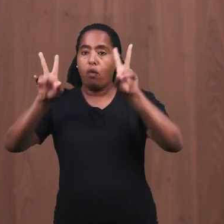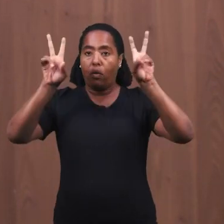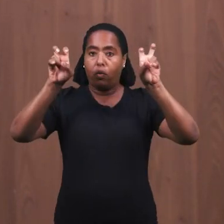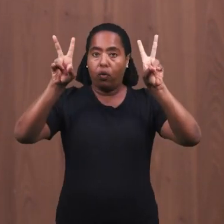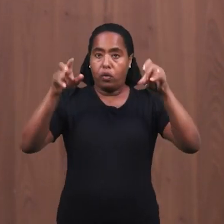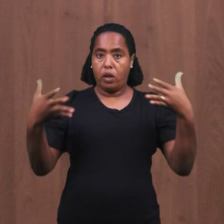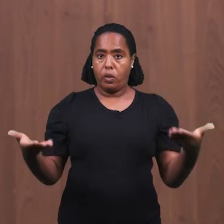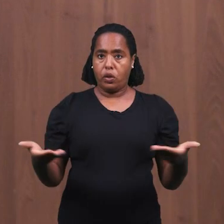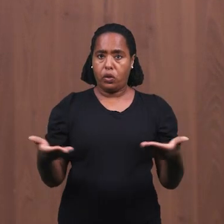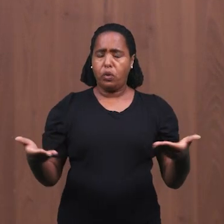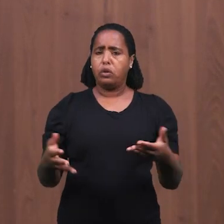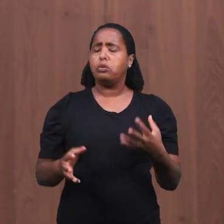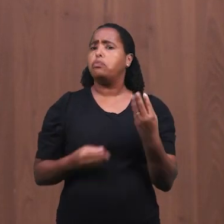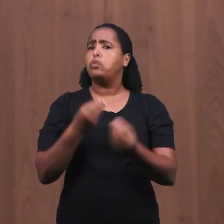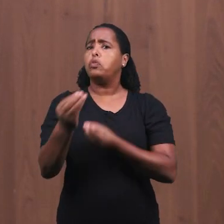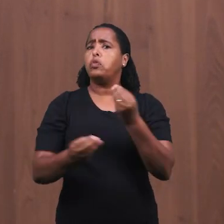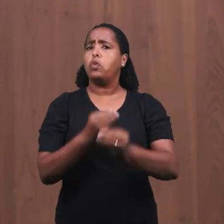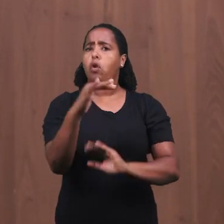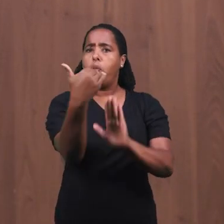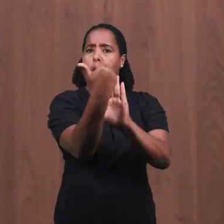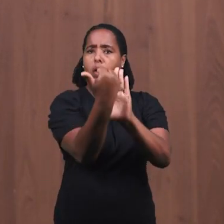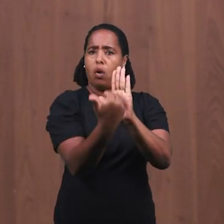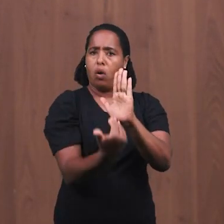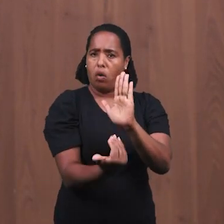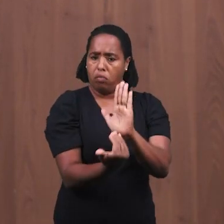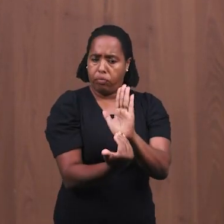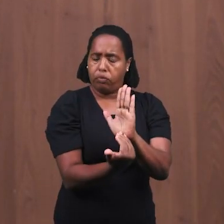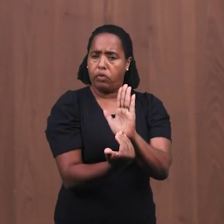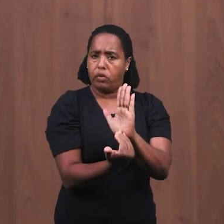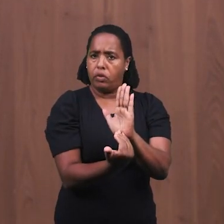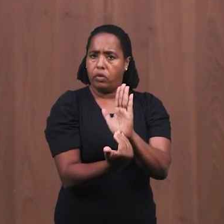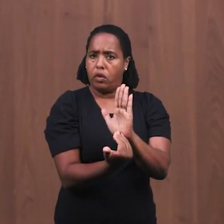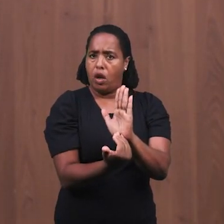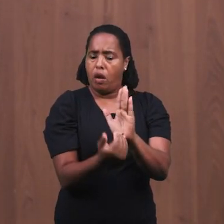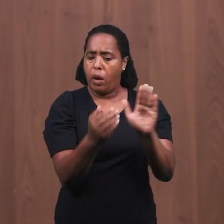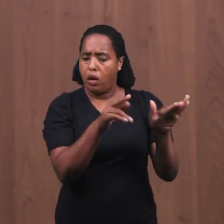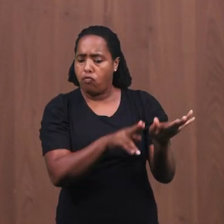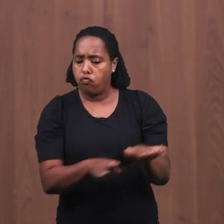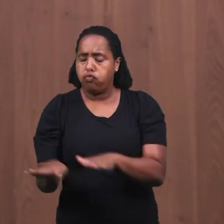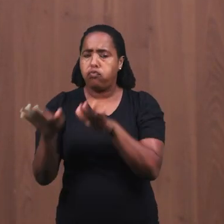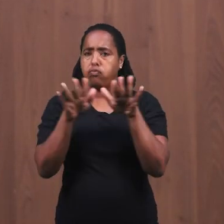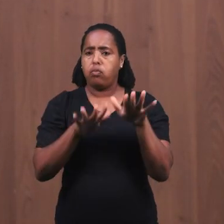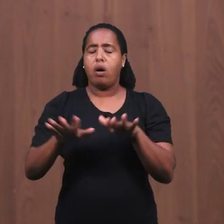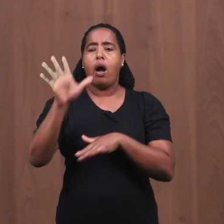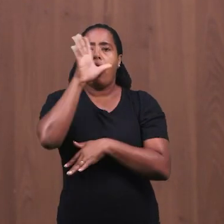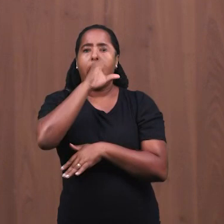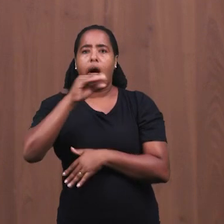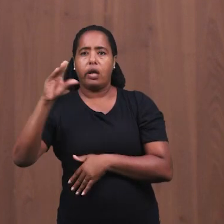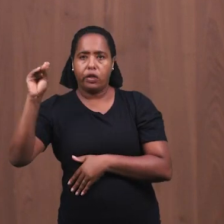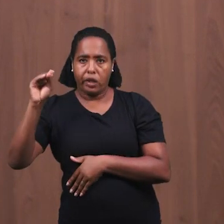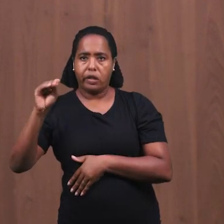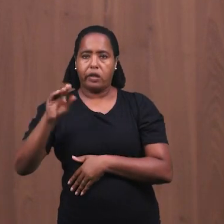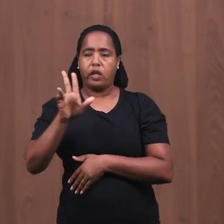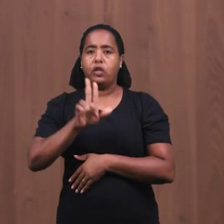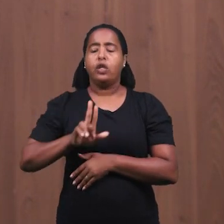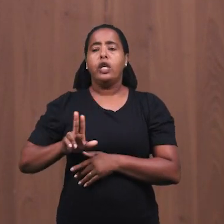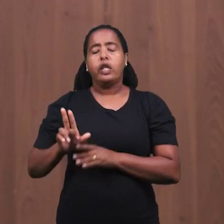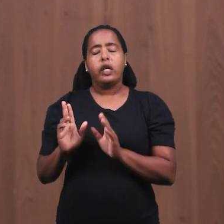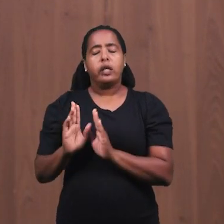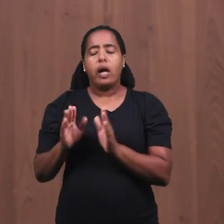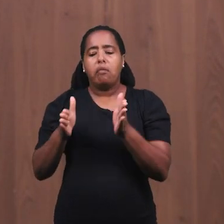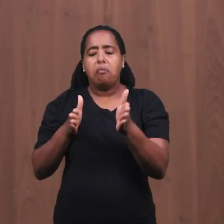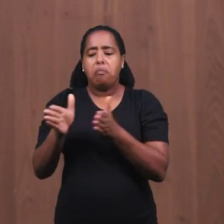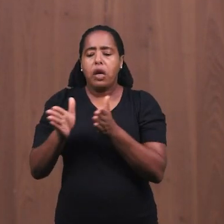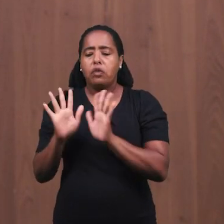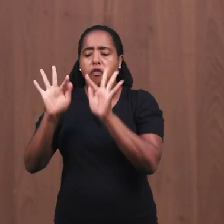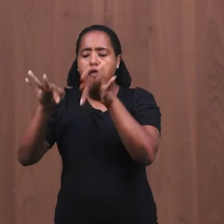episódio: como organizar uma rotina para os nossos adolescentes que estão nos anos finais